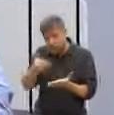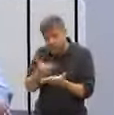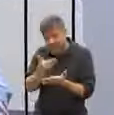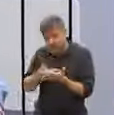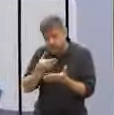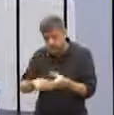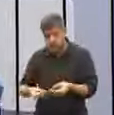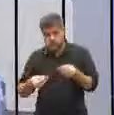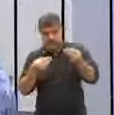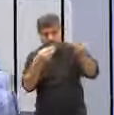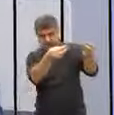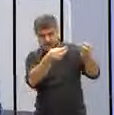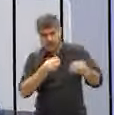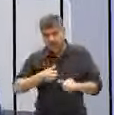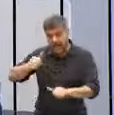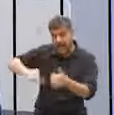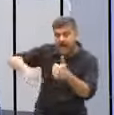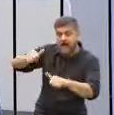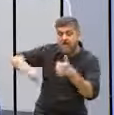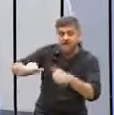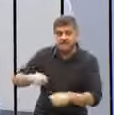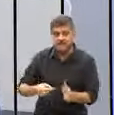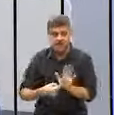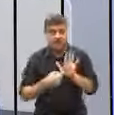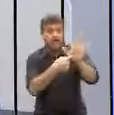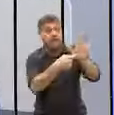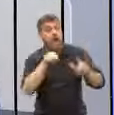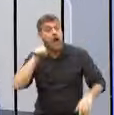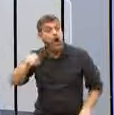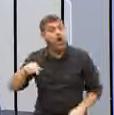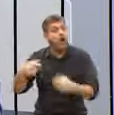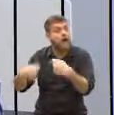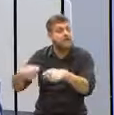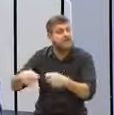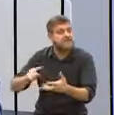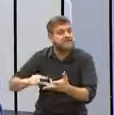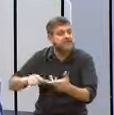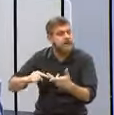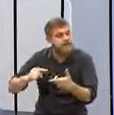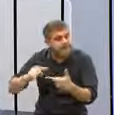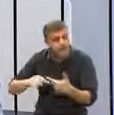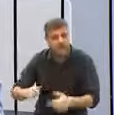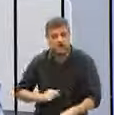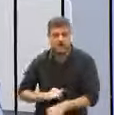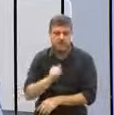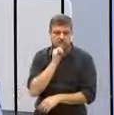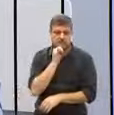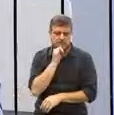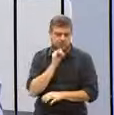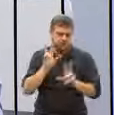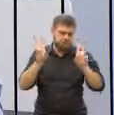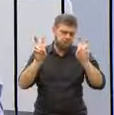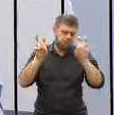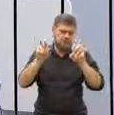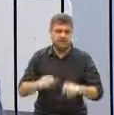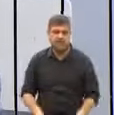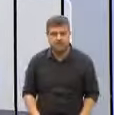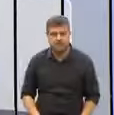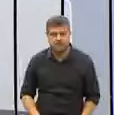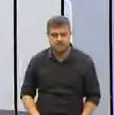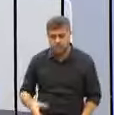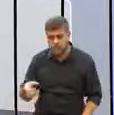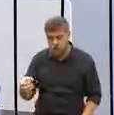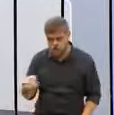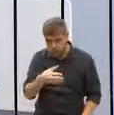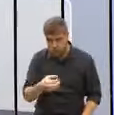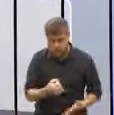estudos, através de avaliações das comissões, necessidade de serviço. Por exemplo, vamos falar agora do serviço novo que o